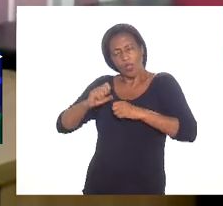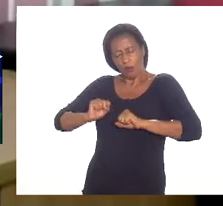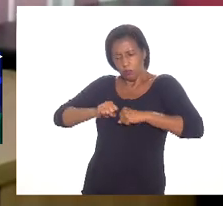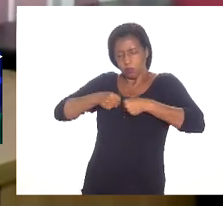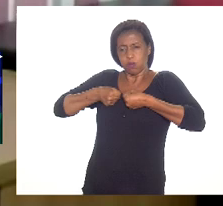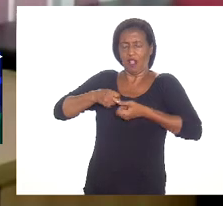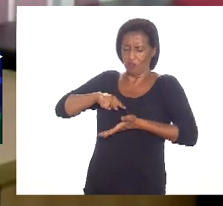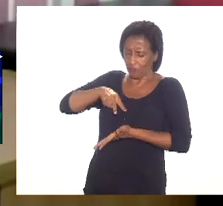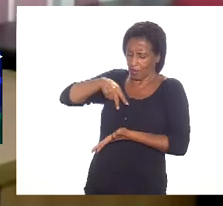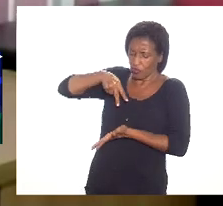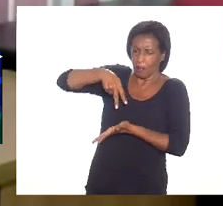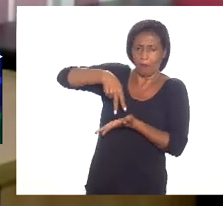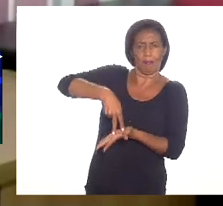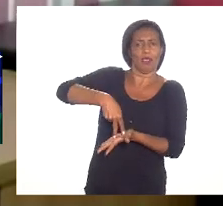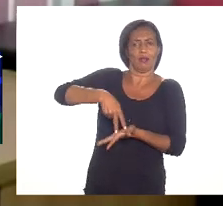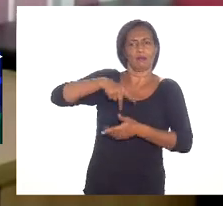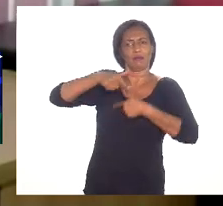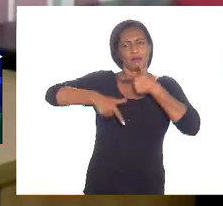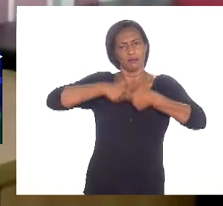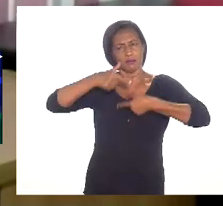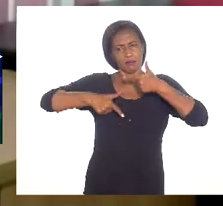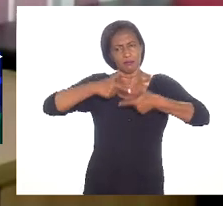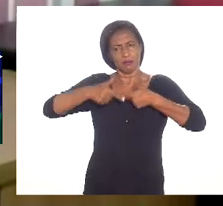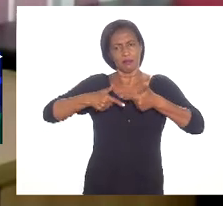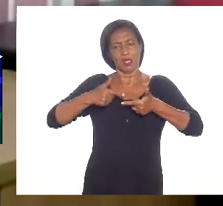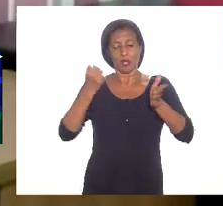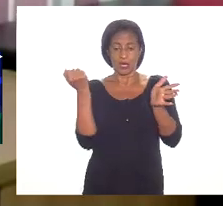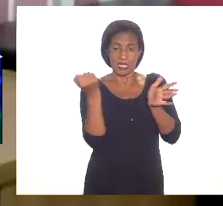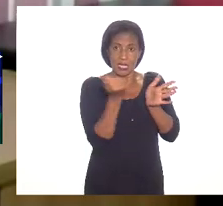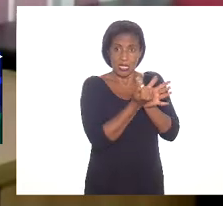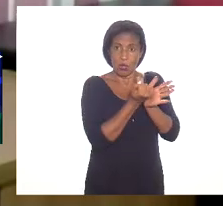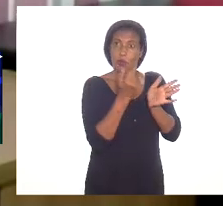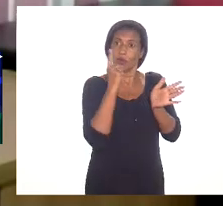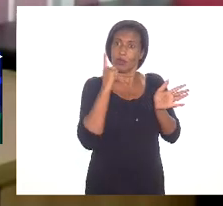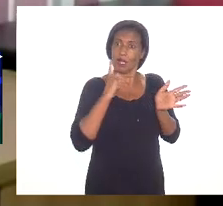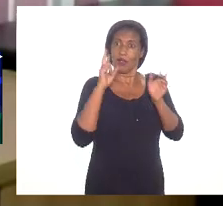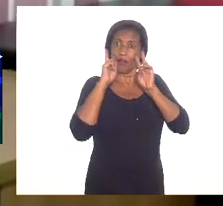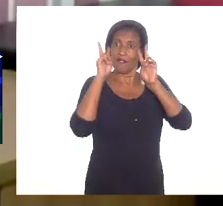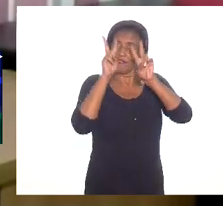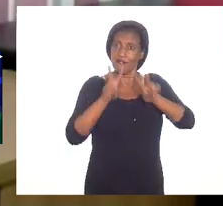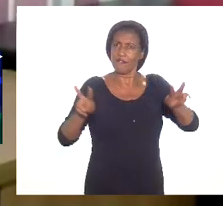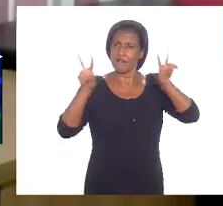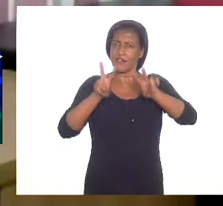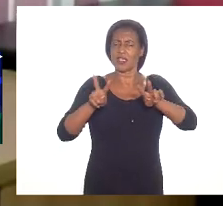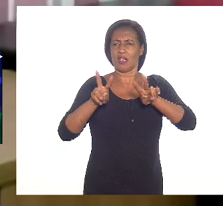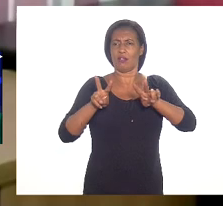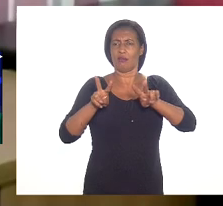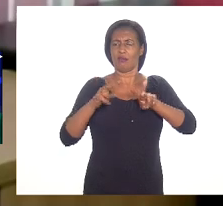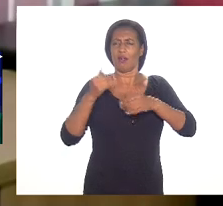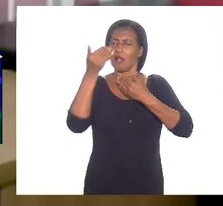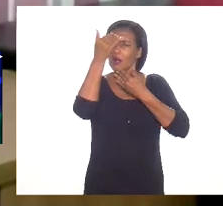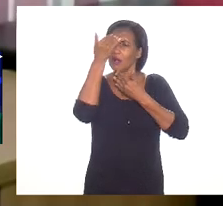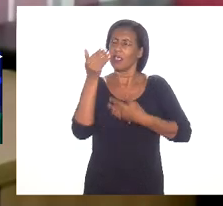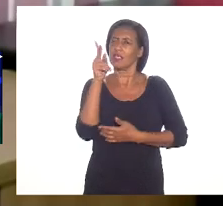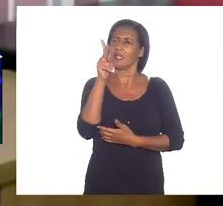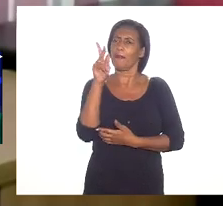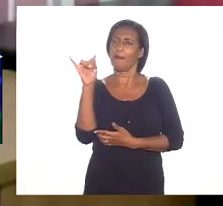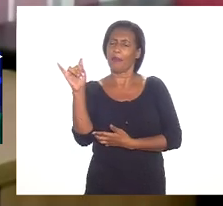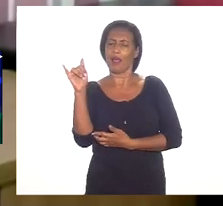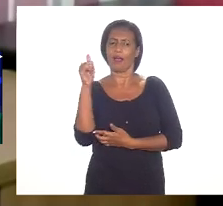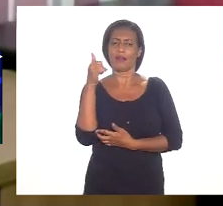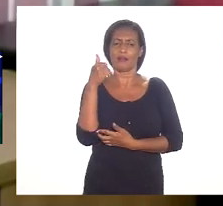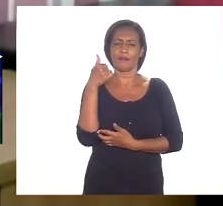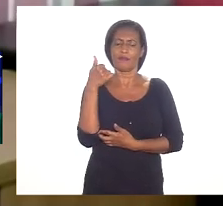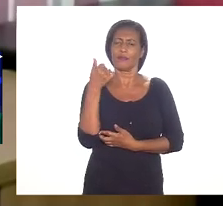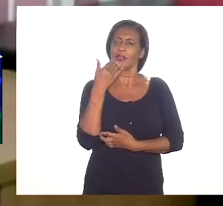a sua autonomia garantida Então esse selo vem com essa visão que ela agradecer muito aos meus pares pedir aí o deputado Márcio